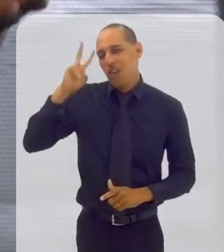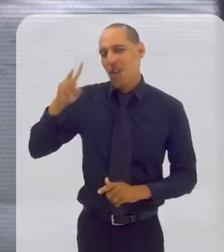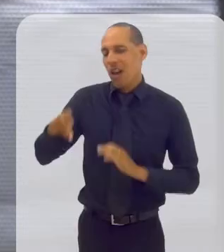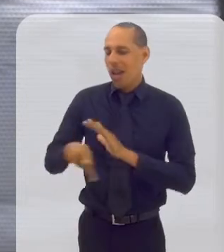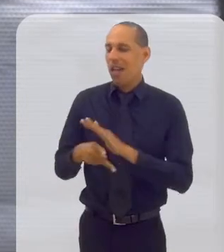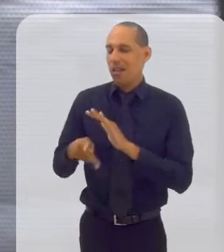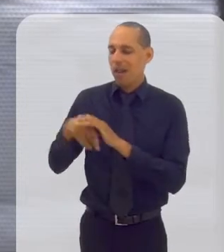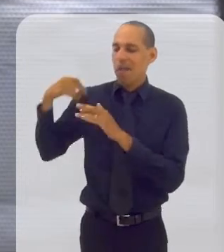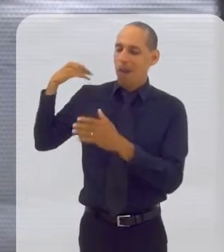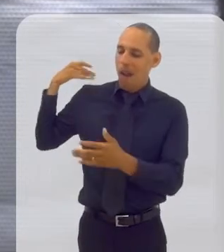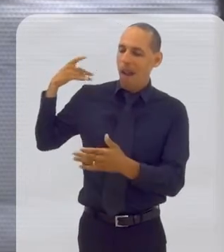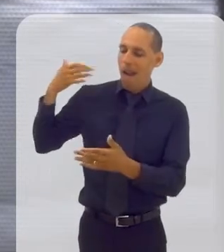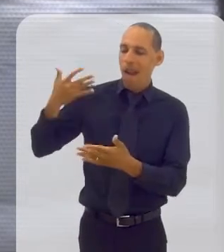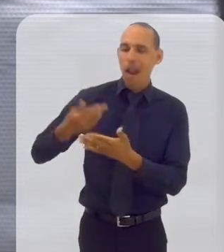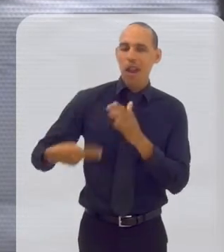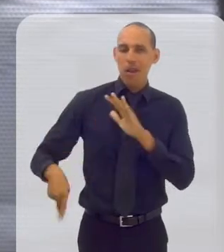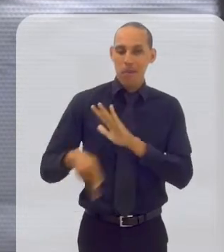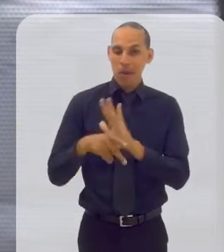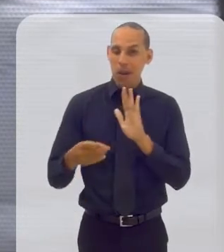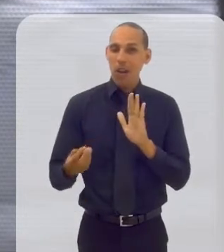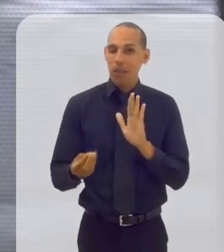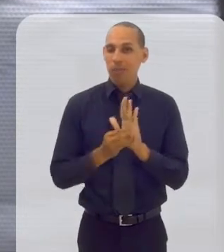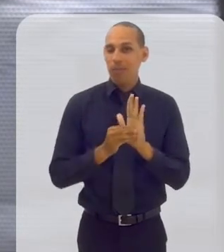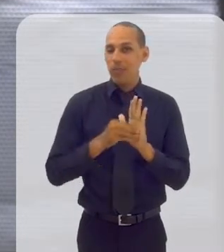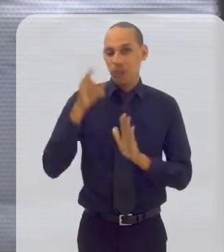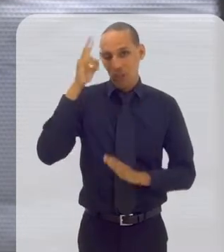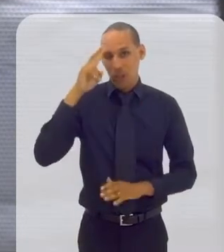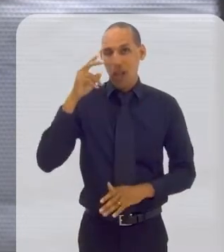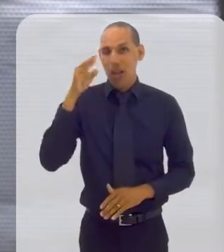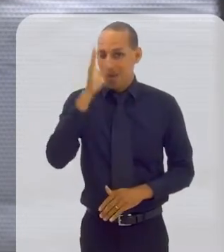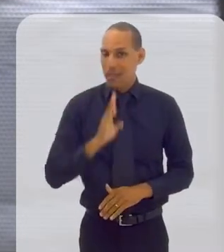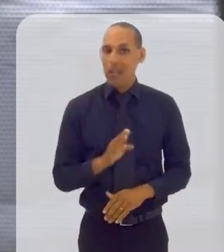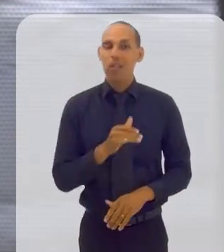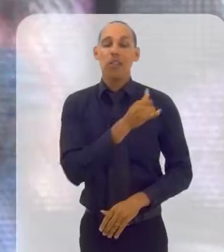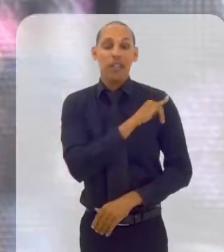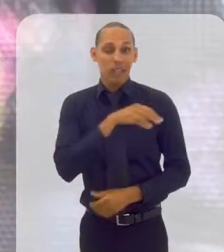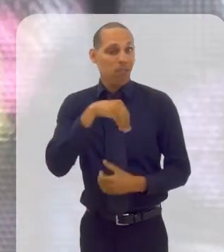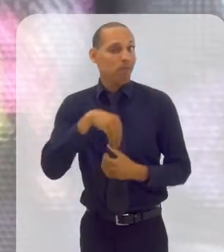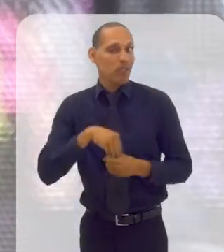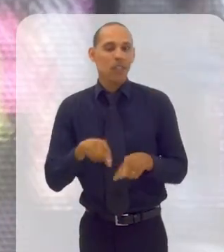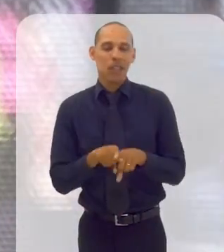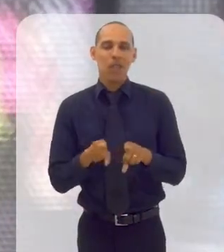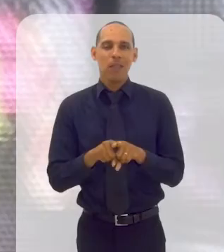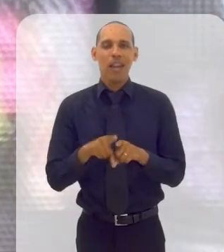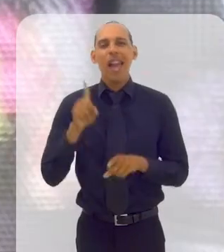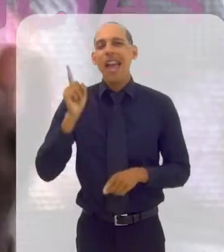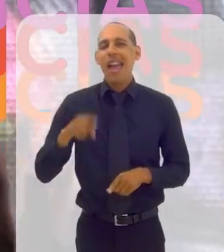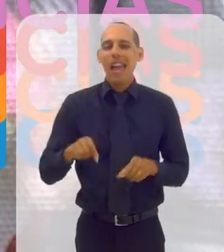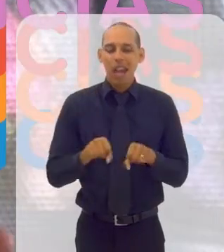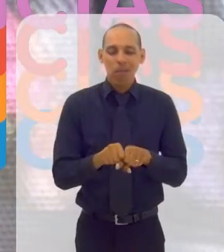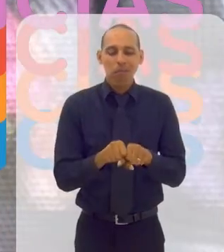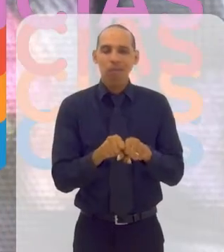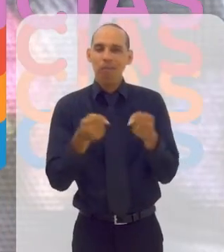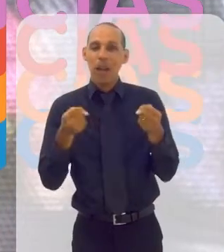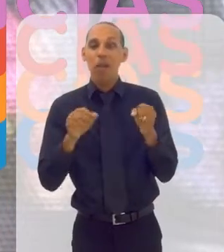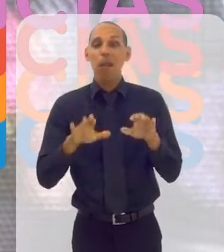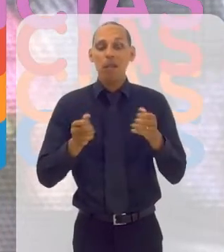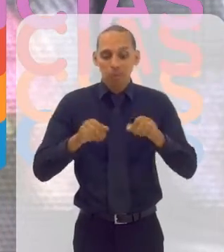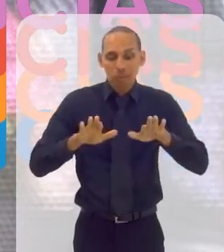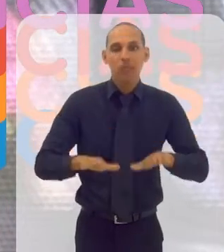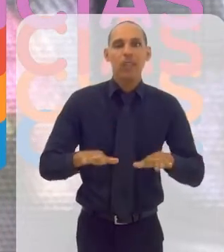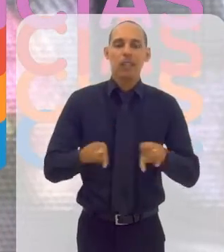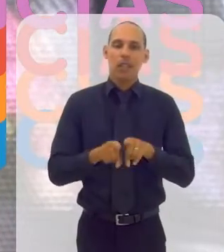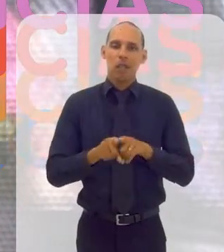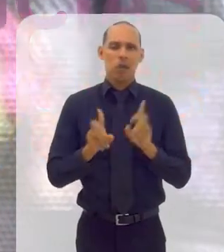o legado da independência na história do Brasil e no Rio de Janeiro. É muito bom para a gente pensar em rupturas, mas principalmente